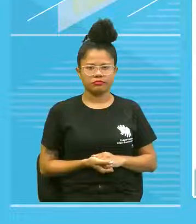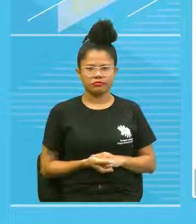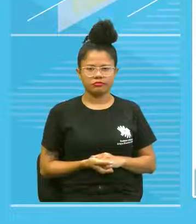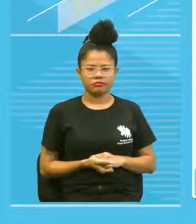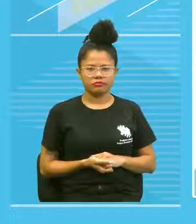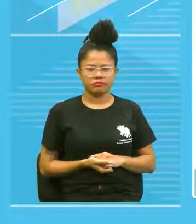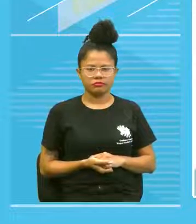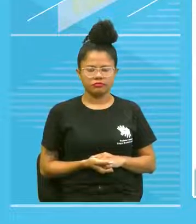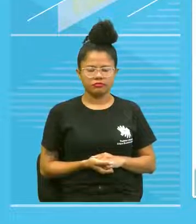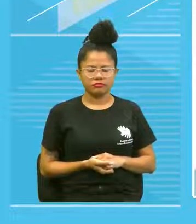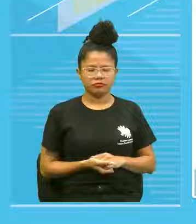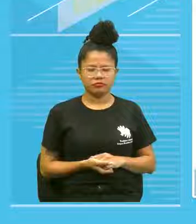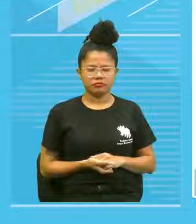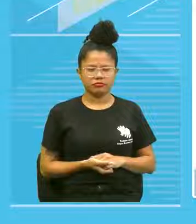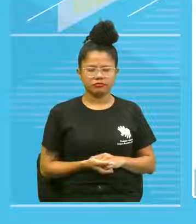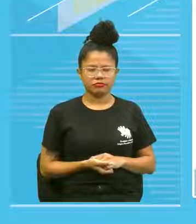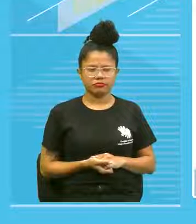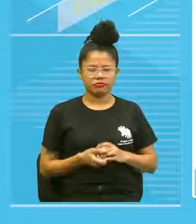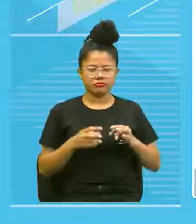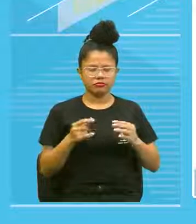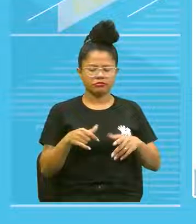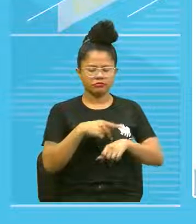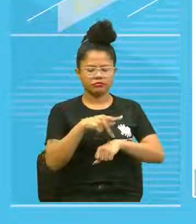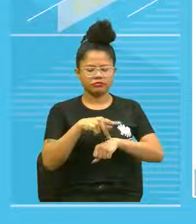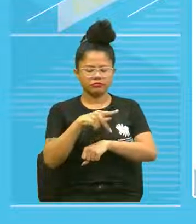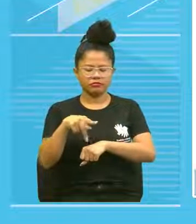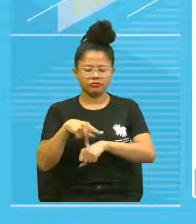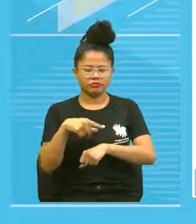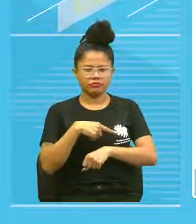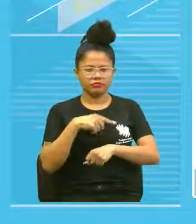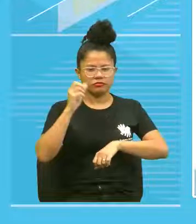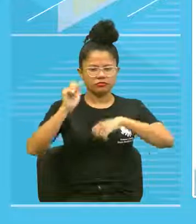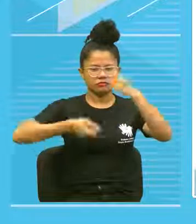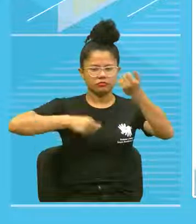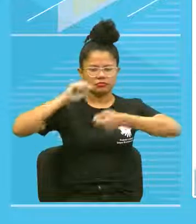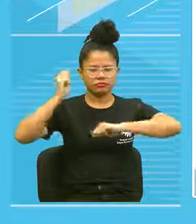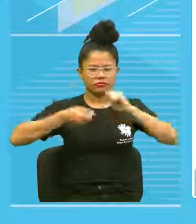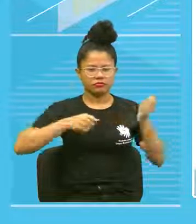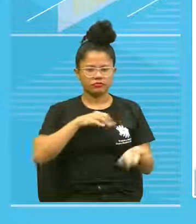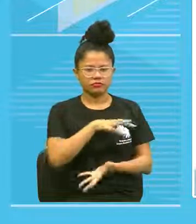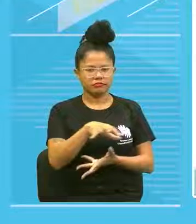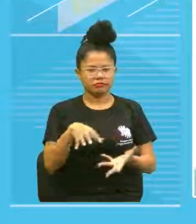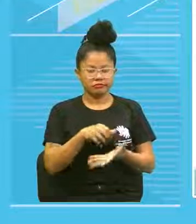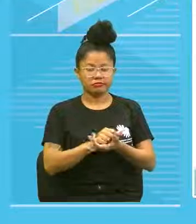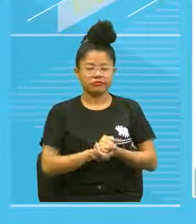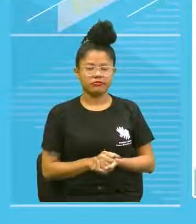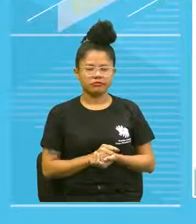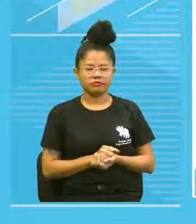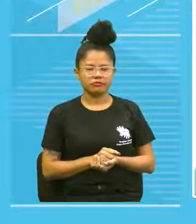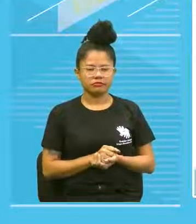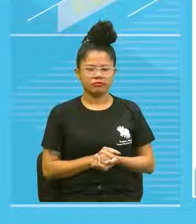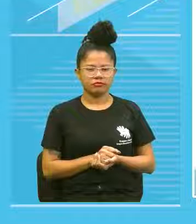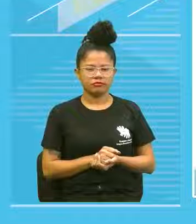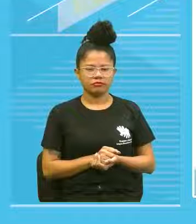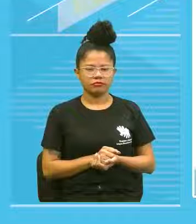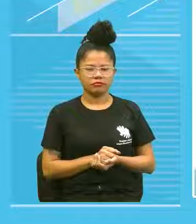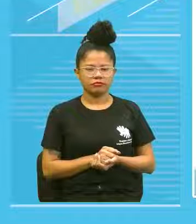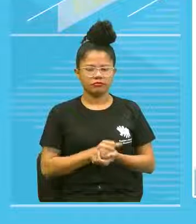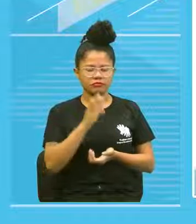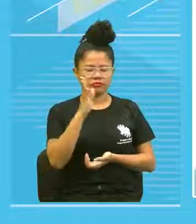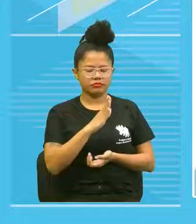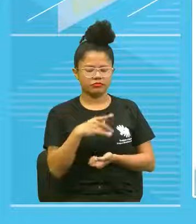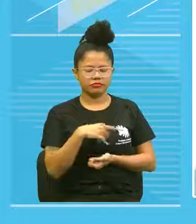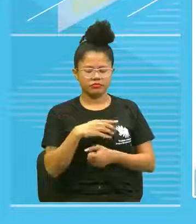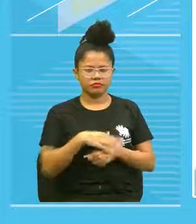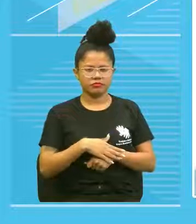e entre os países mais industrializados do mundo o Brasil ele é o que